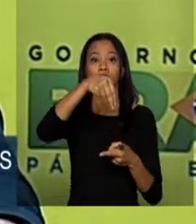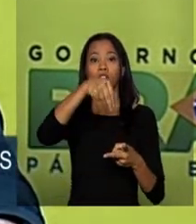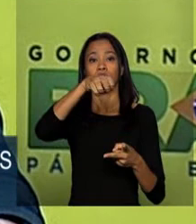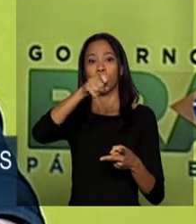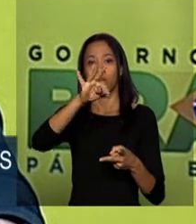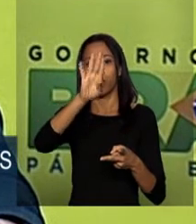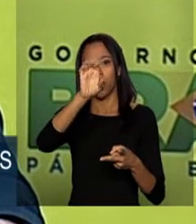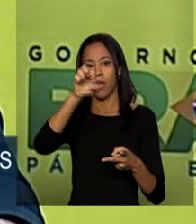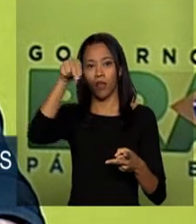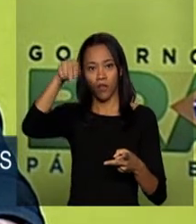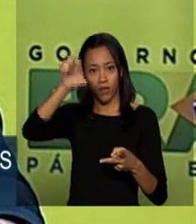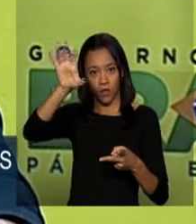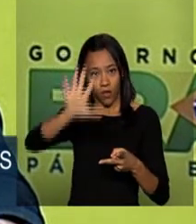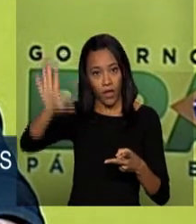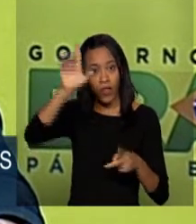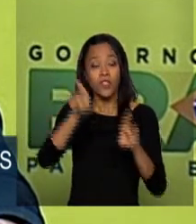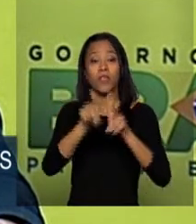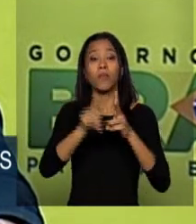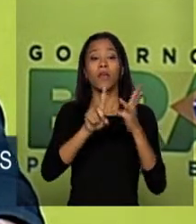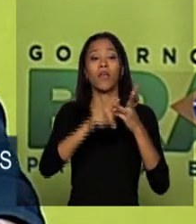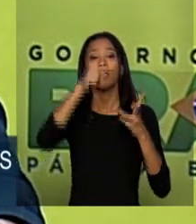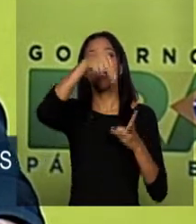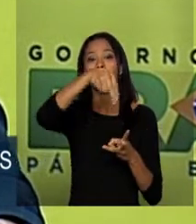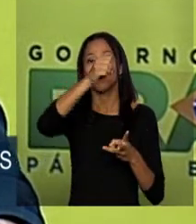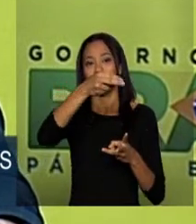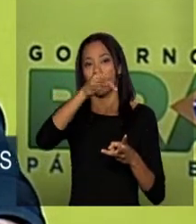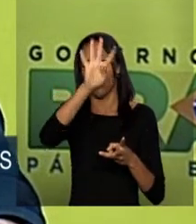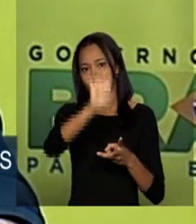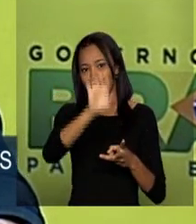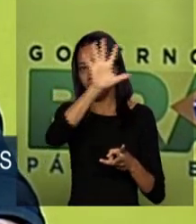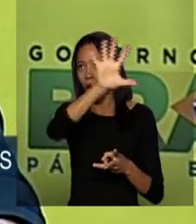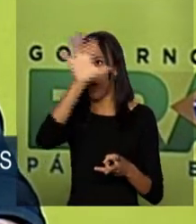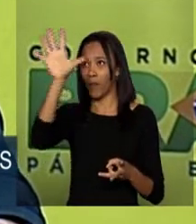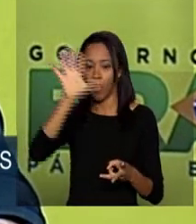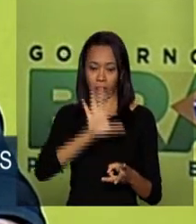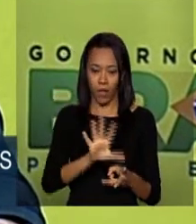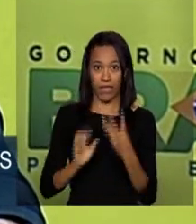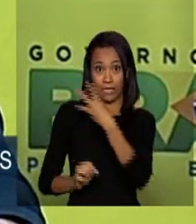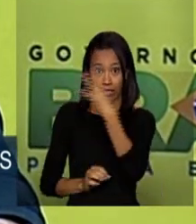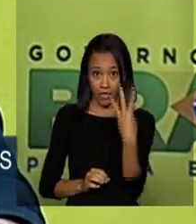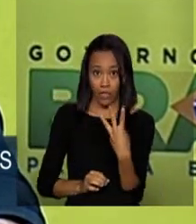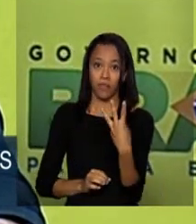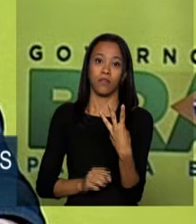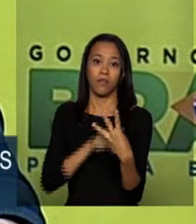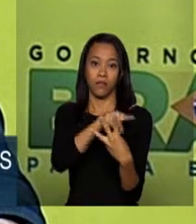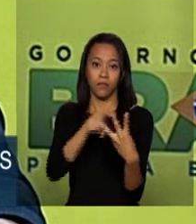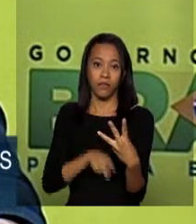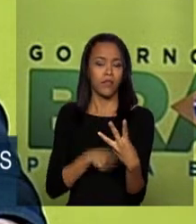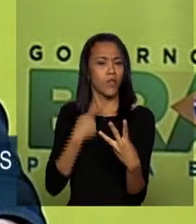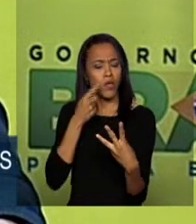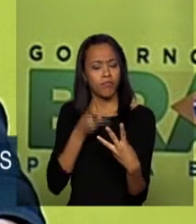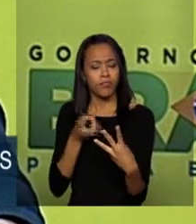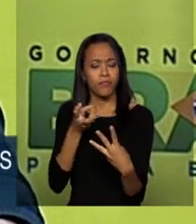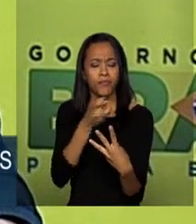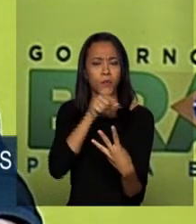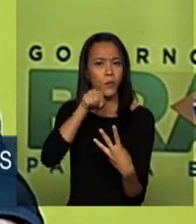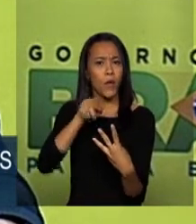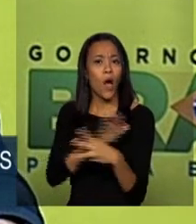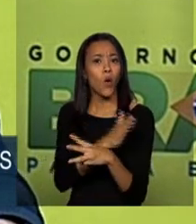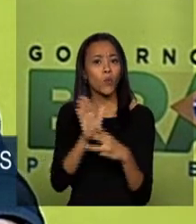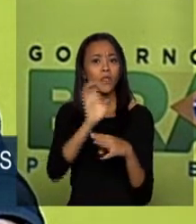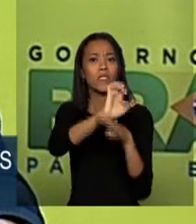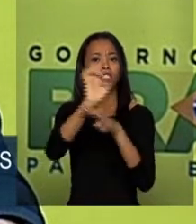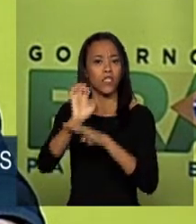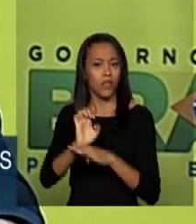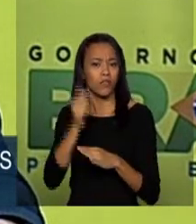O segundo pré-requisito foi, aí dentro dessas regiões, nós identificamos alguns estados que já